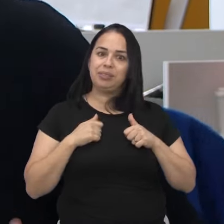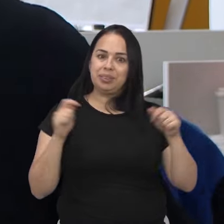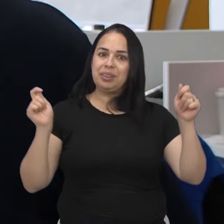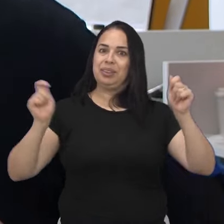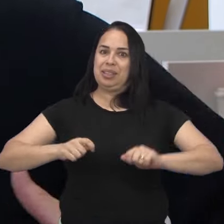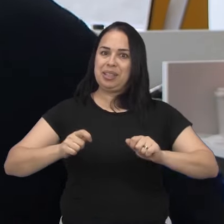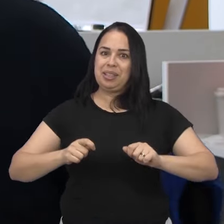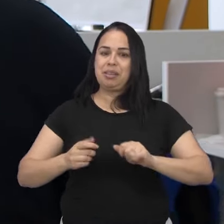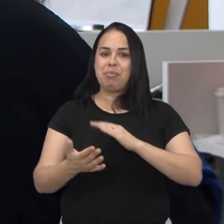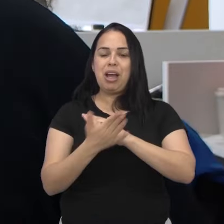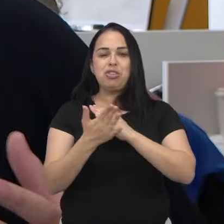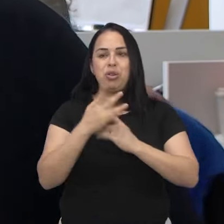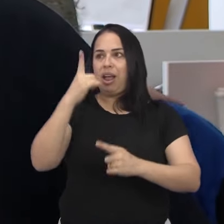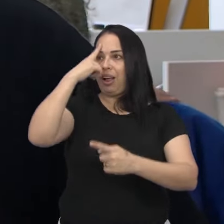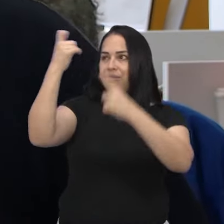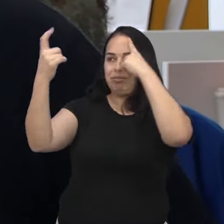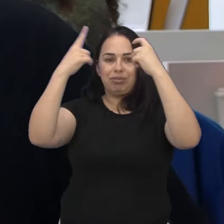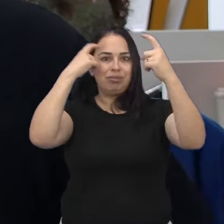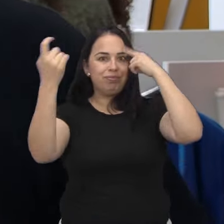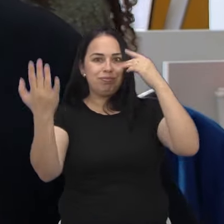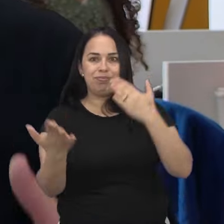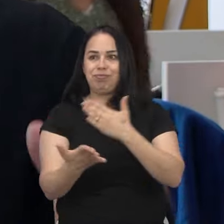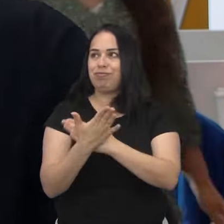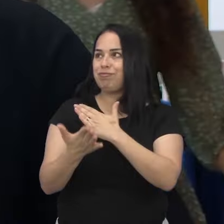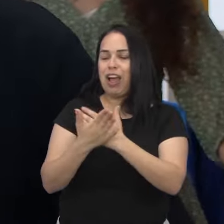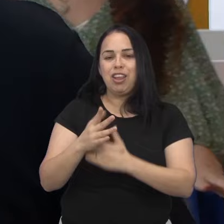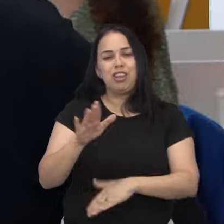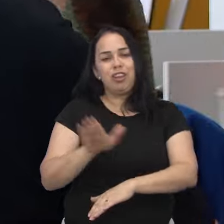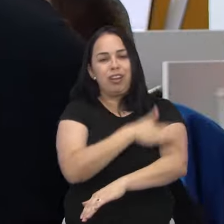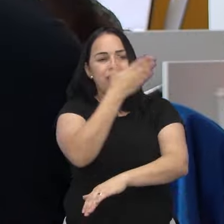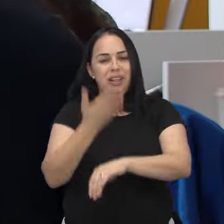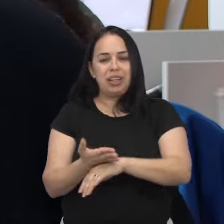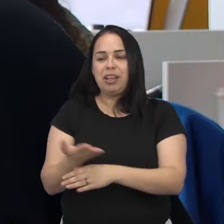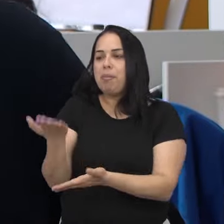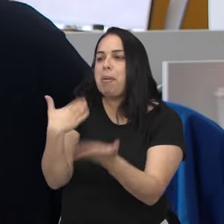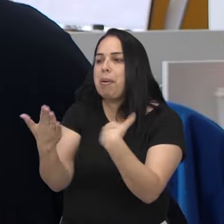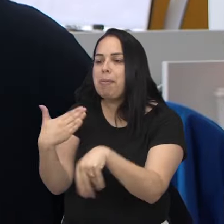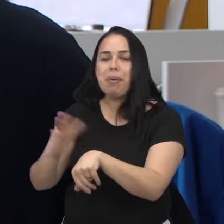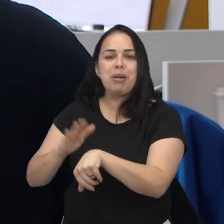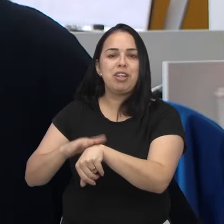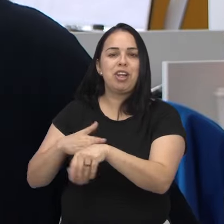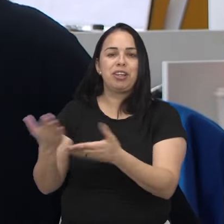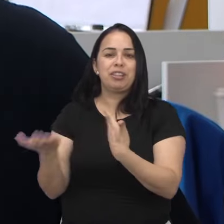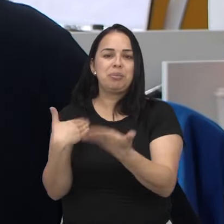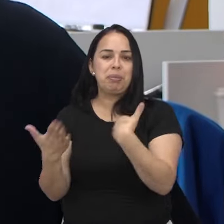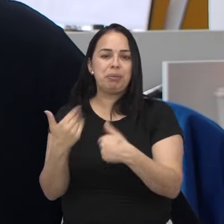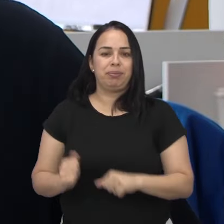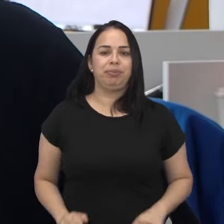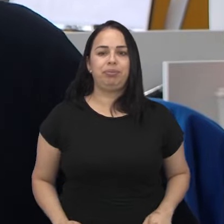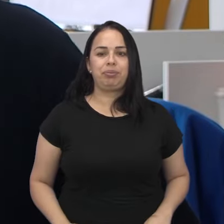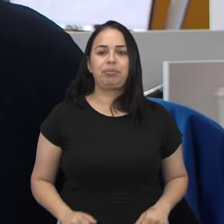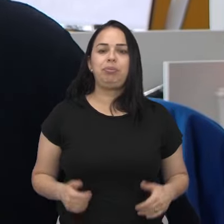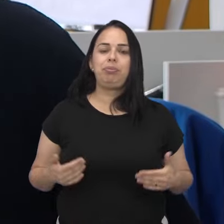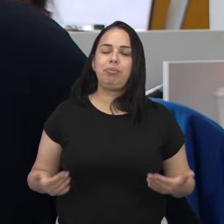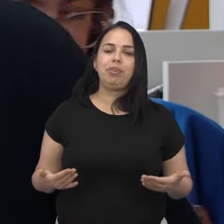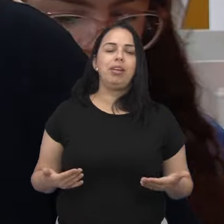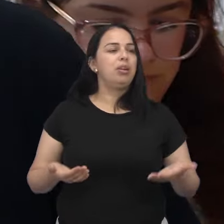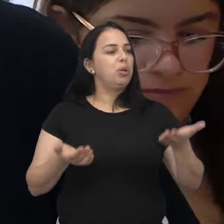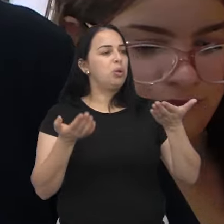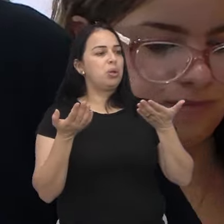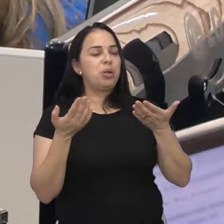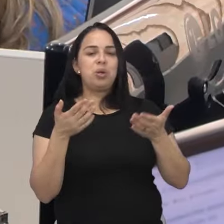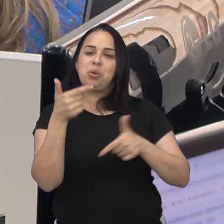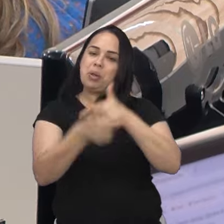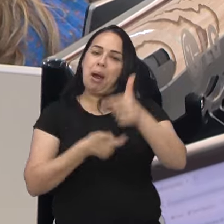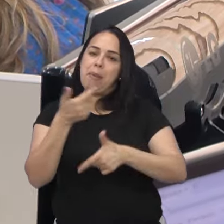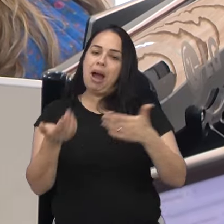descompressão esse respiro mas também ajuda bastante na criatividade do dia a dia ali a gente Rola muita coisa ali nesse momento de descompressão Com